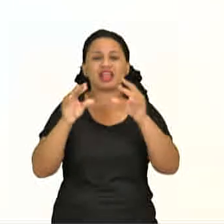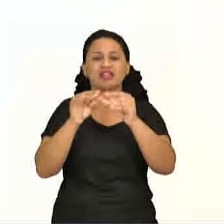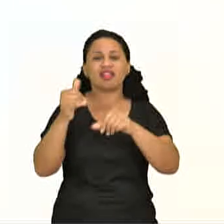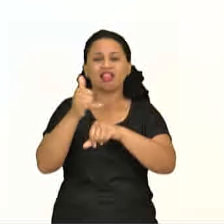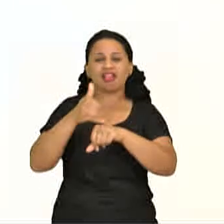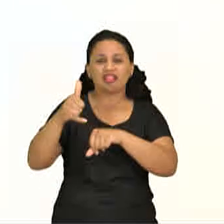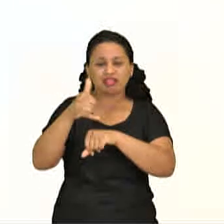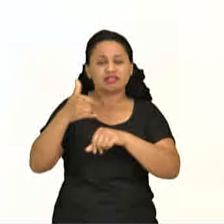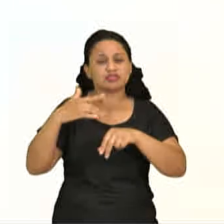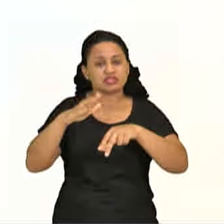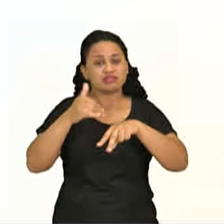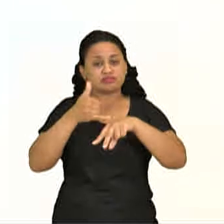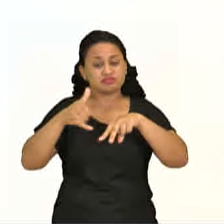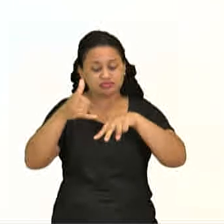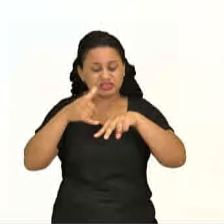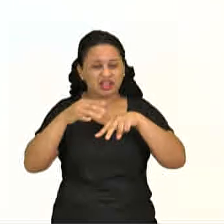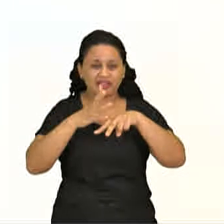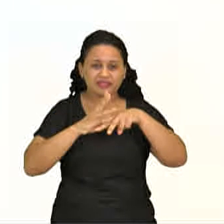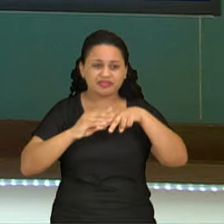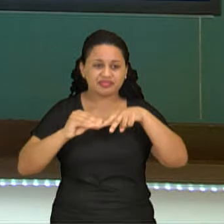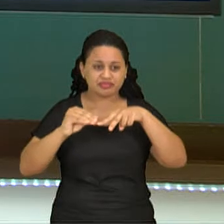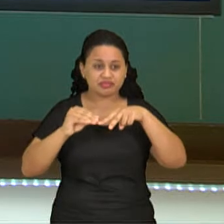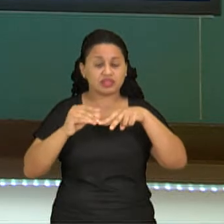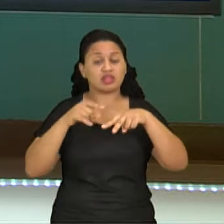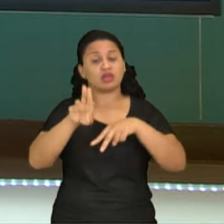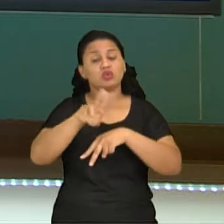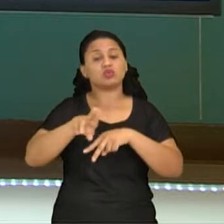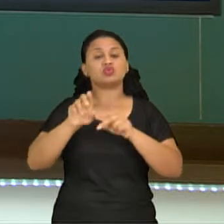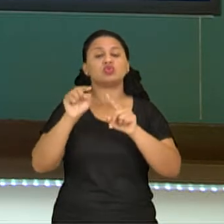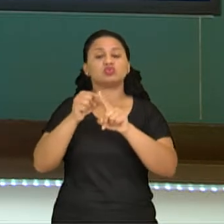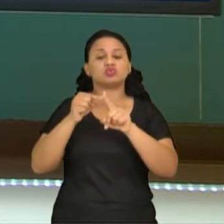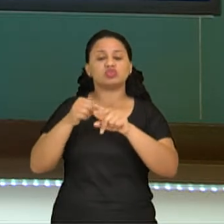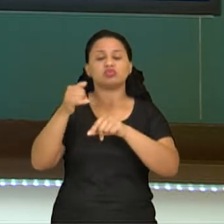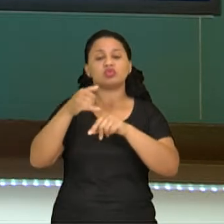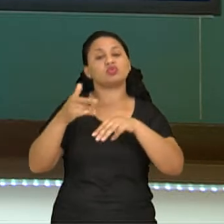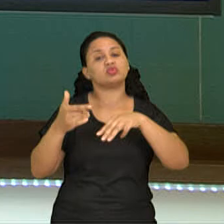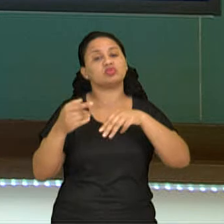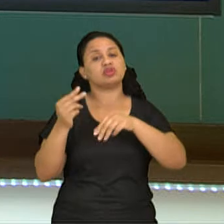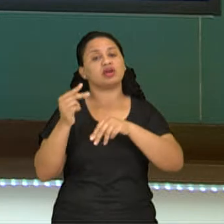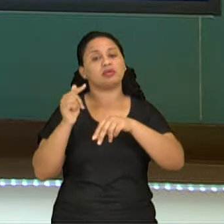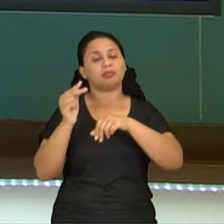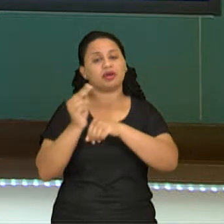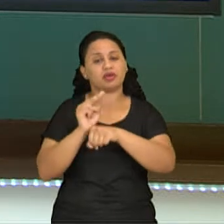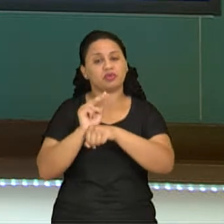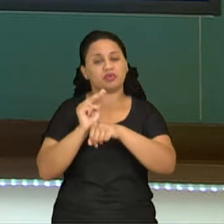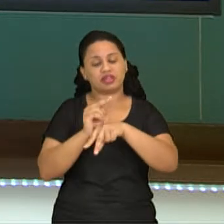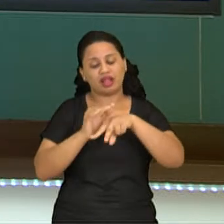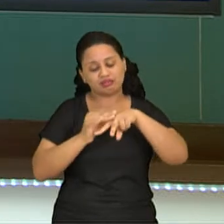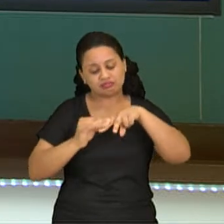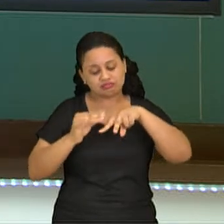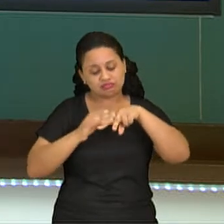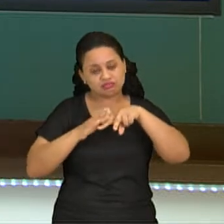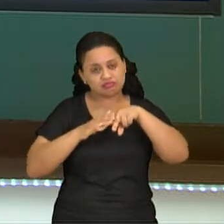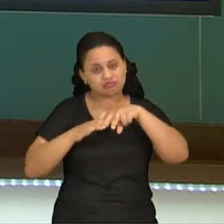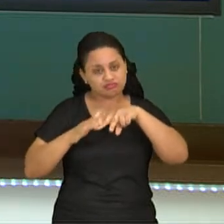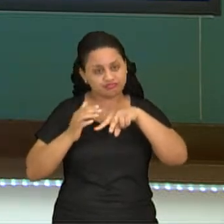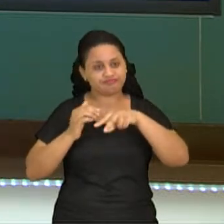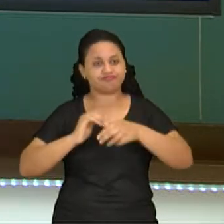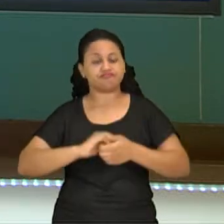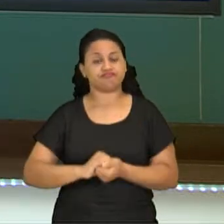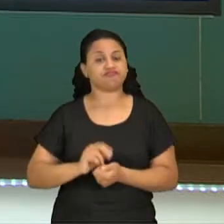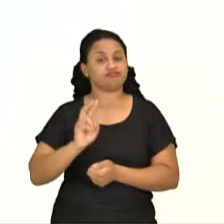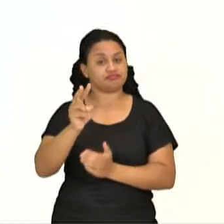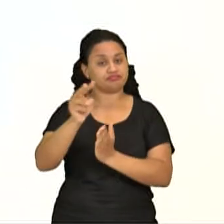de gordura, unto, untura. Então, utilizou ali para ajudar na cicatriz da personagem.